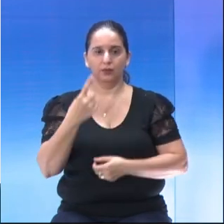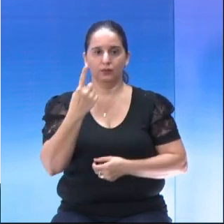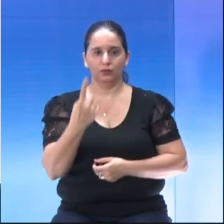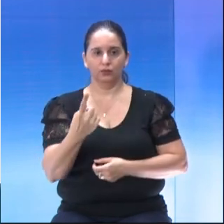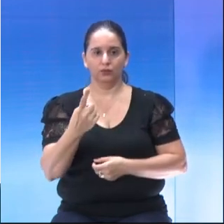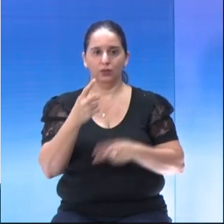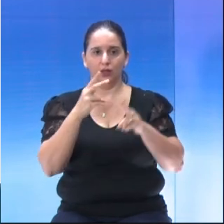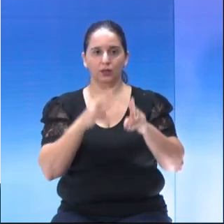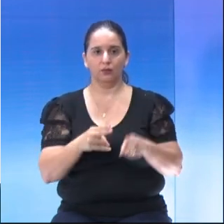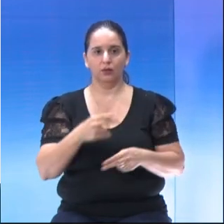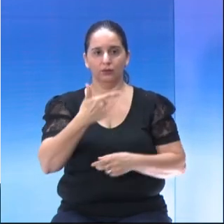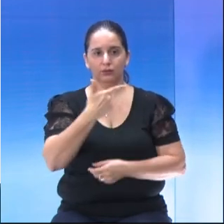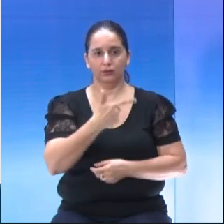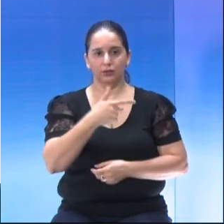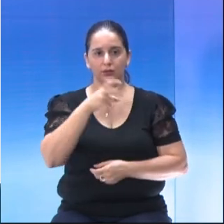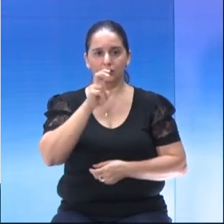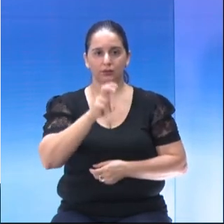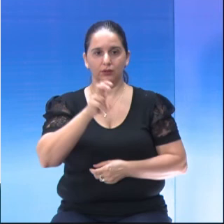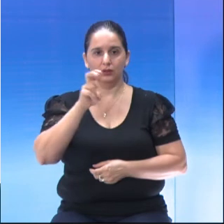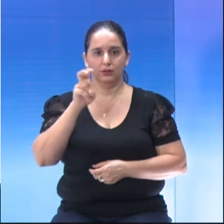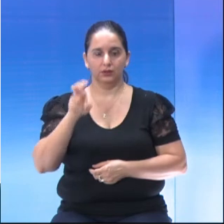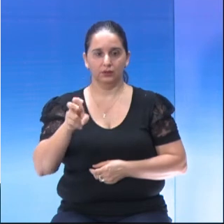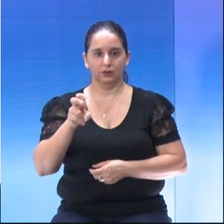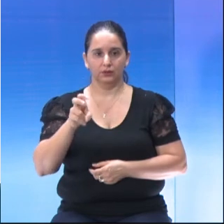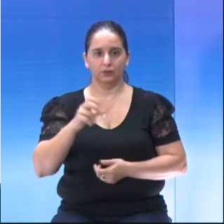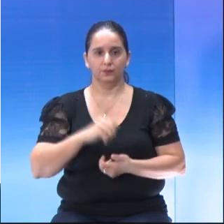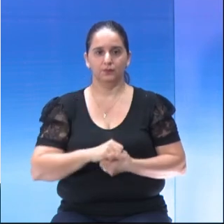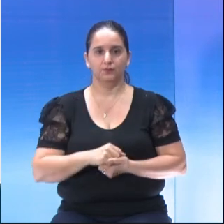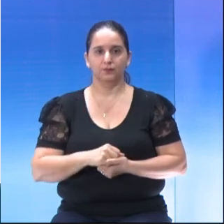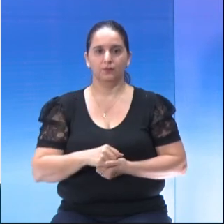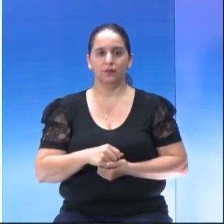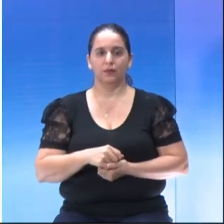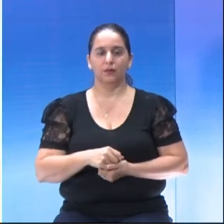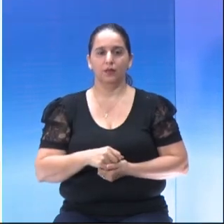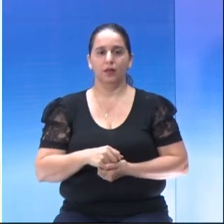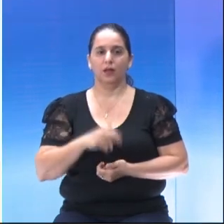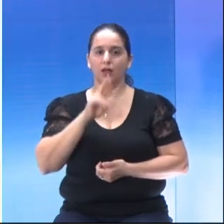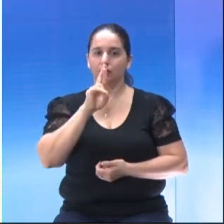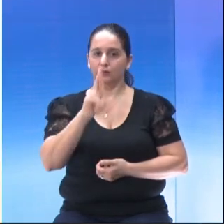elevado a 8, 256. Menos 1,